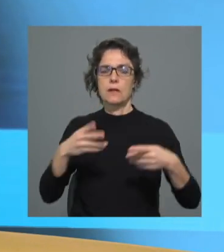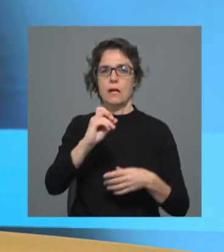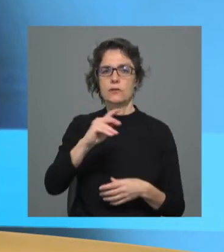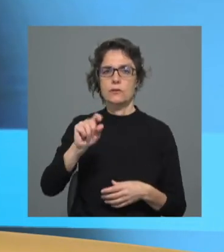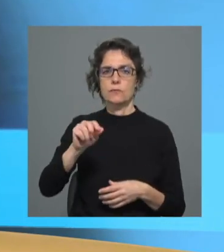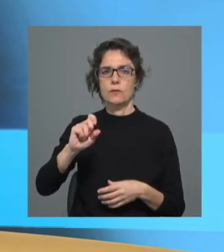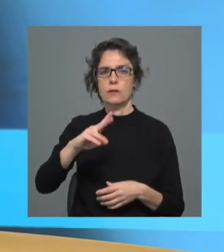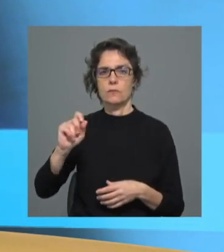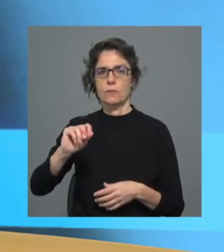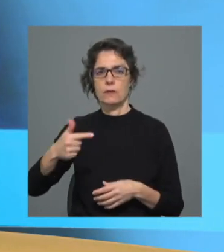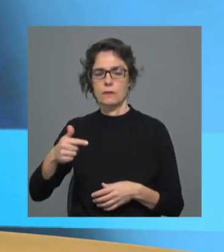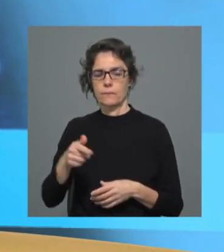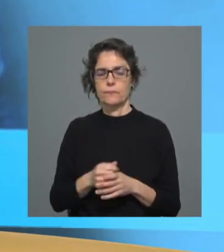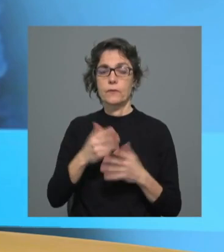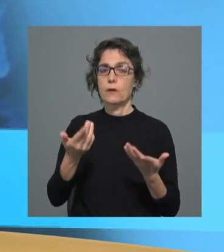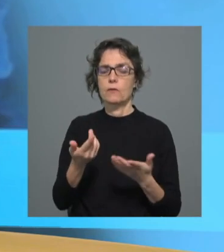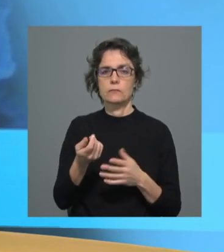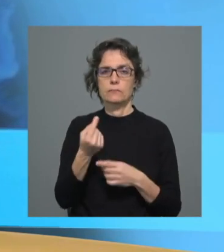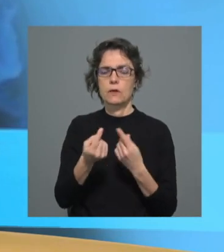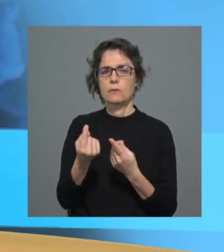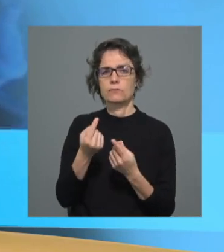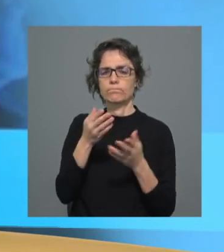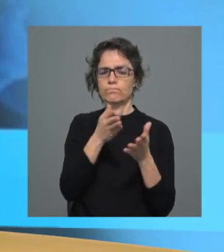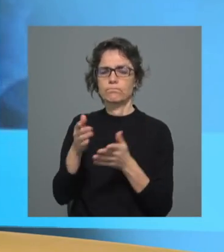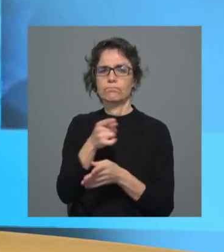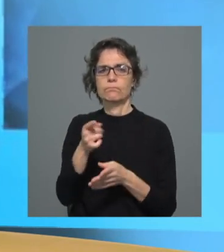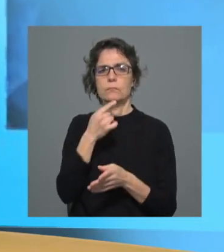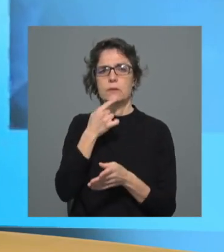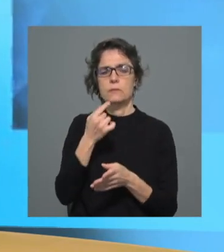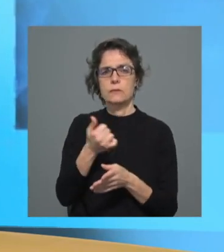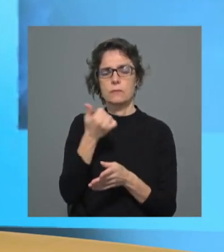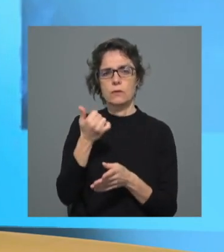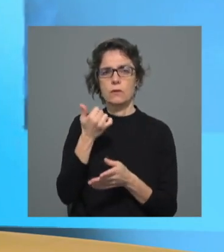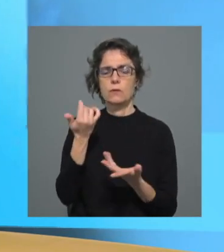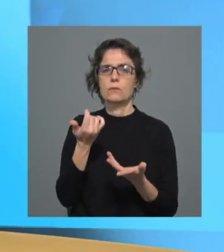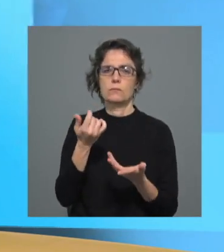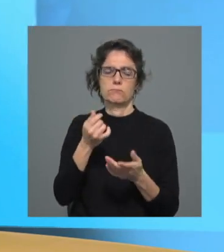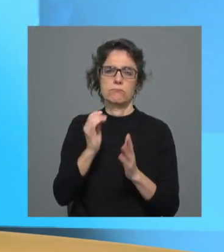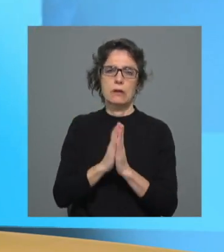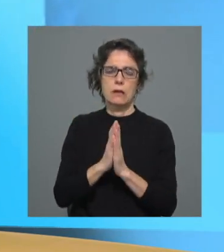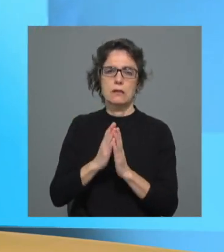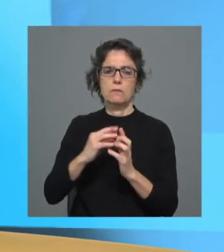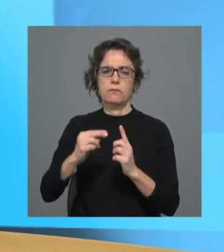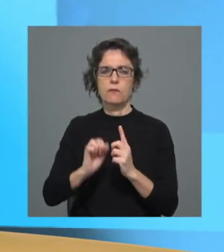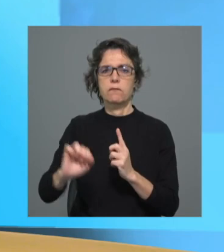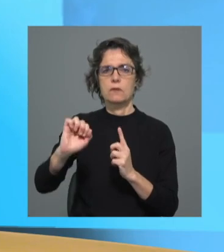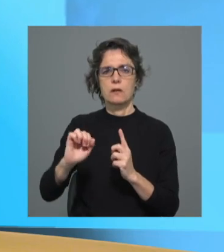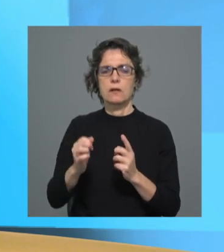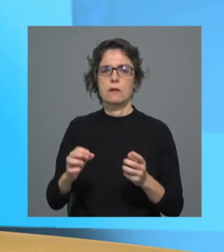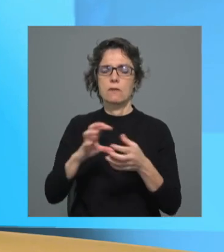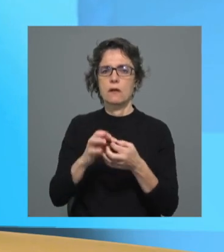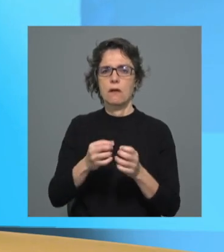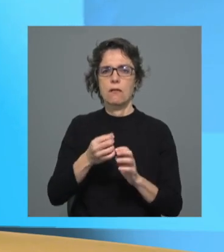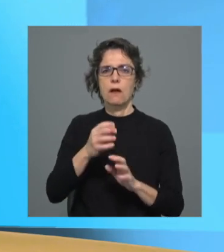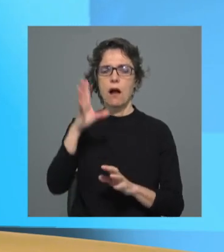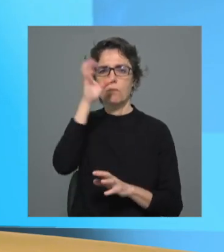agência.eclesia.pt. Agora olhamos alguns pontos para entender como a Igreja trata os casos de abuso sexual. 15 pontos que estão disponíveis